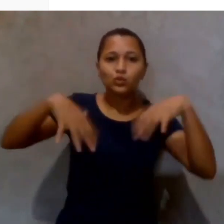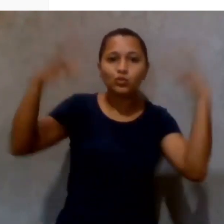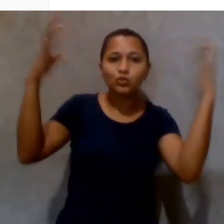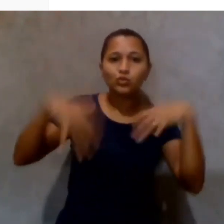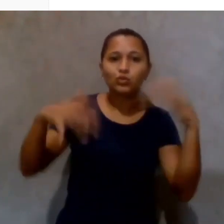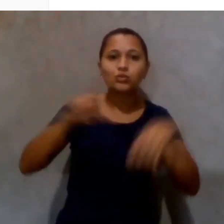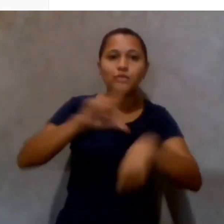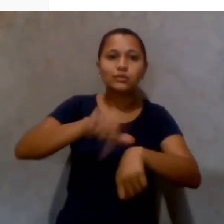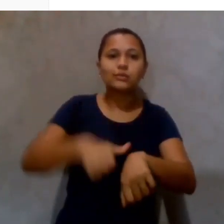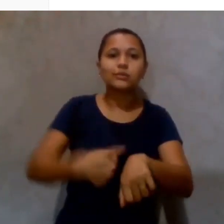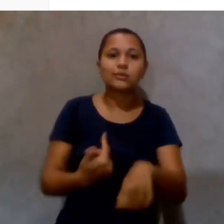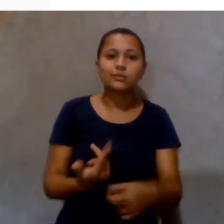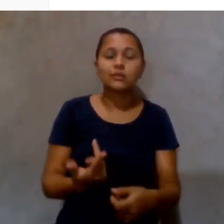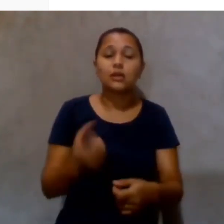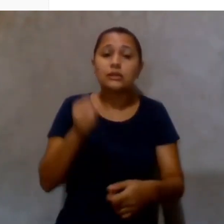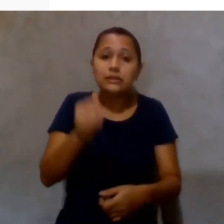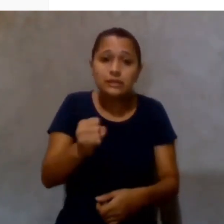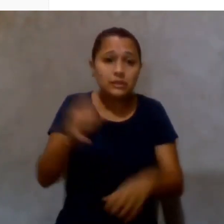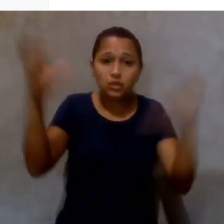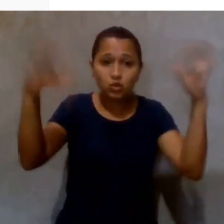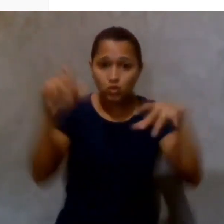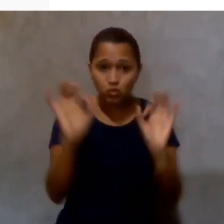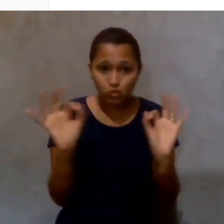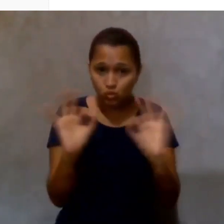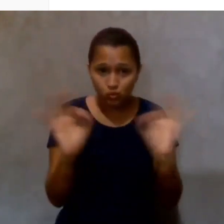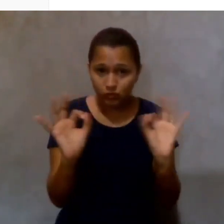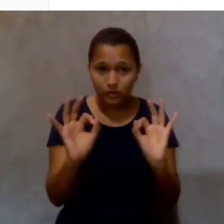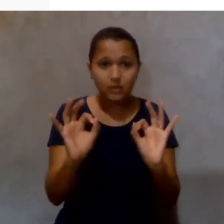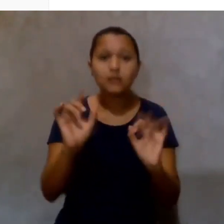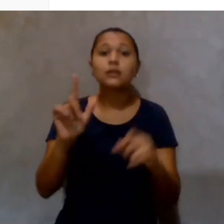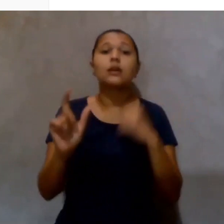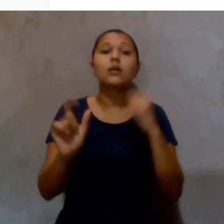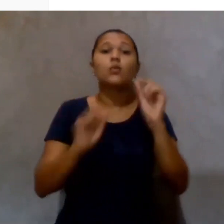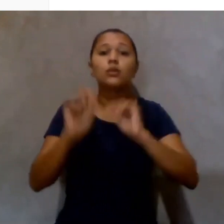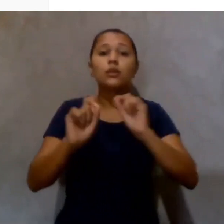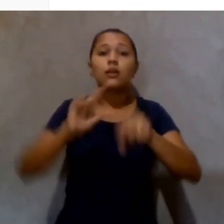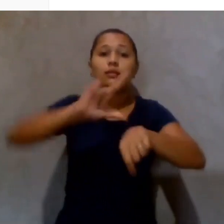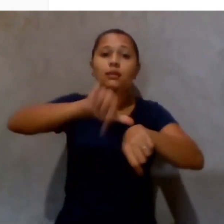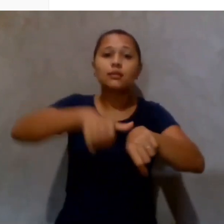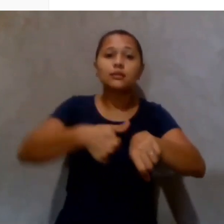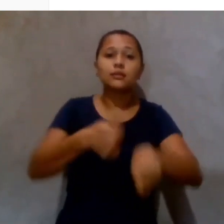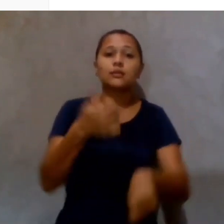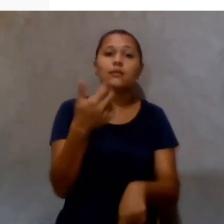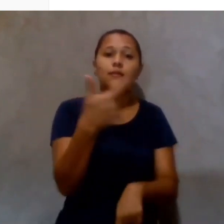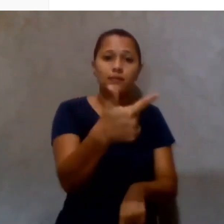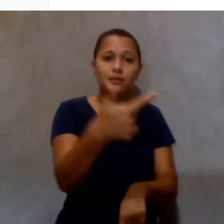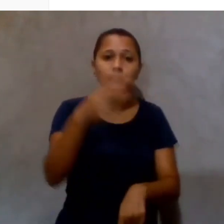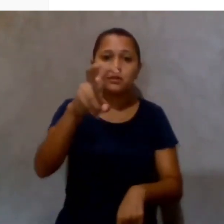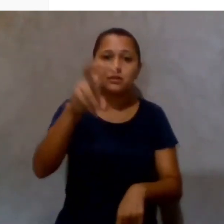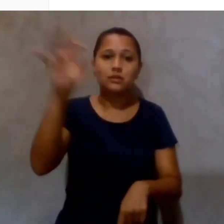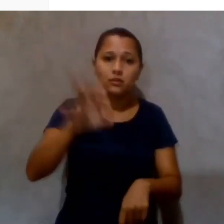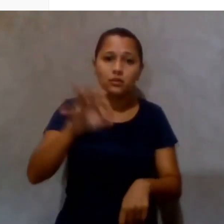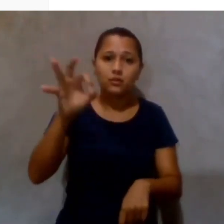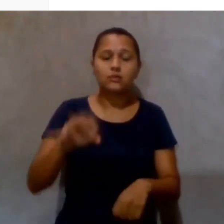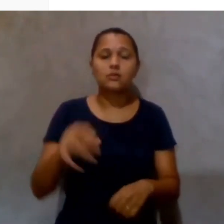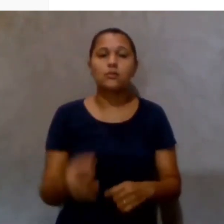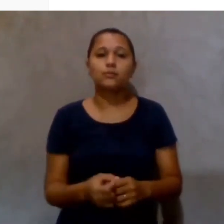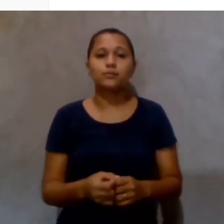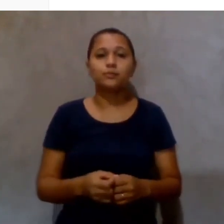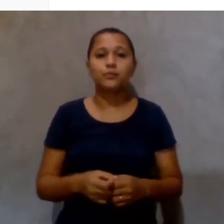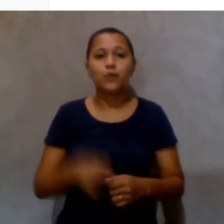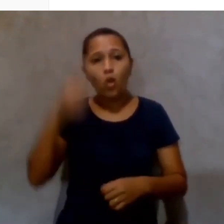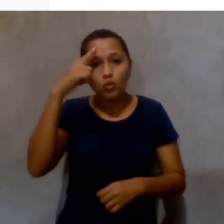região. Caso não chova, sua probabilidade de atraso é de 25%. Para um determinado dia, o Serviço